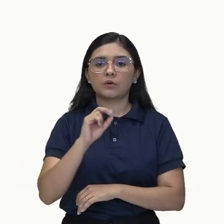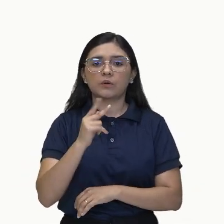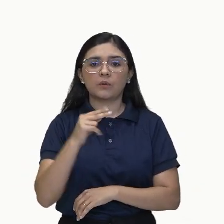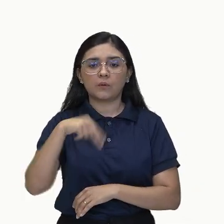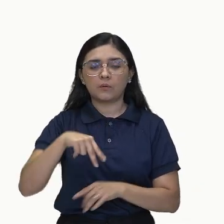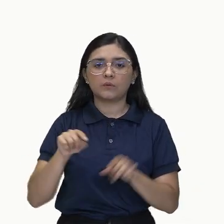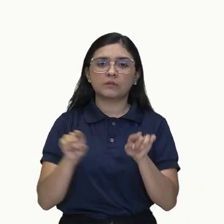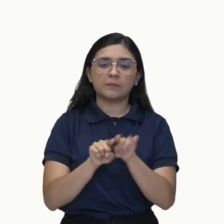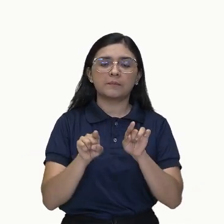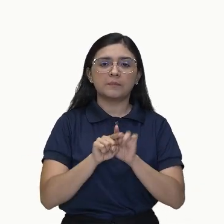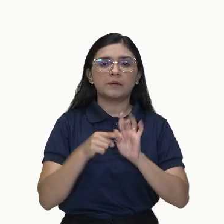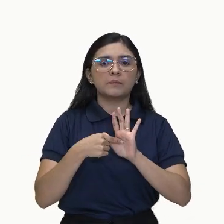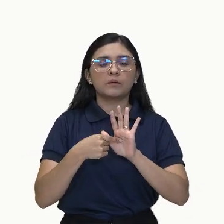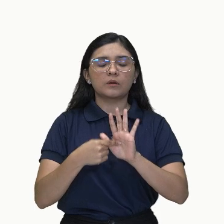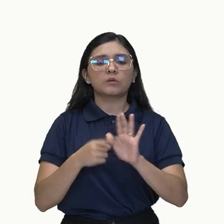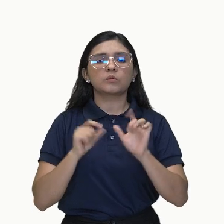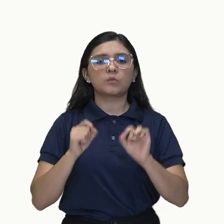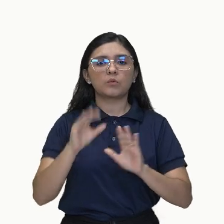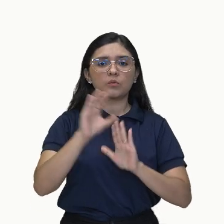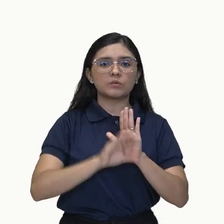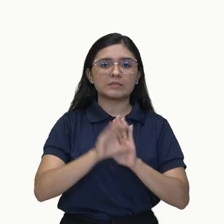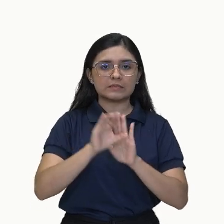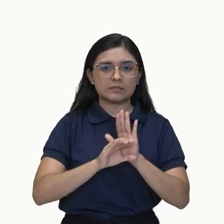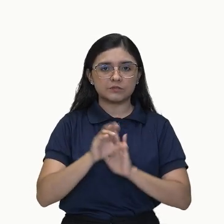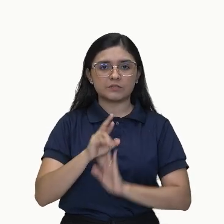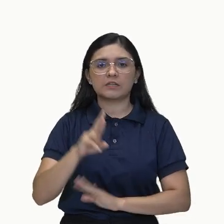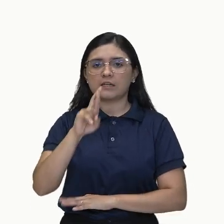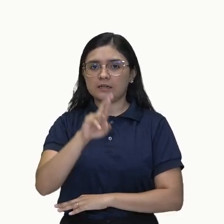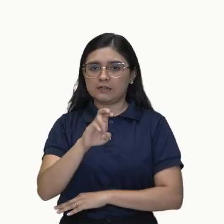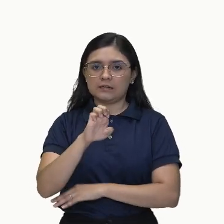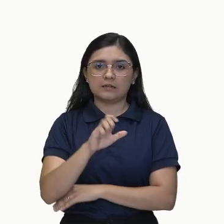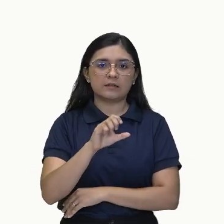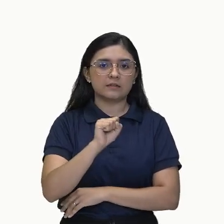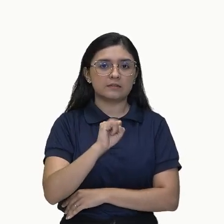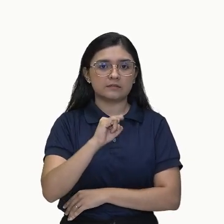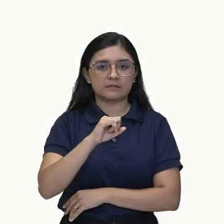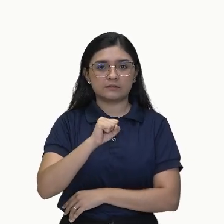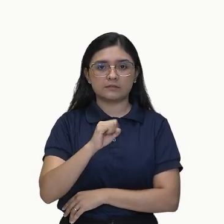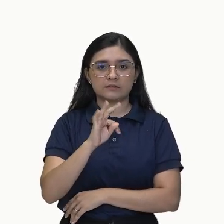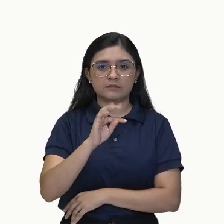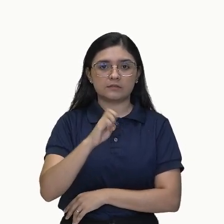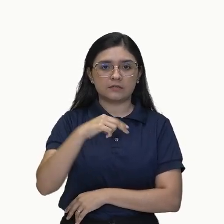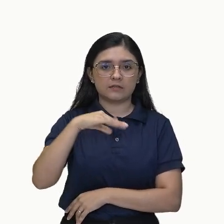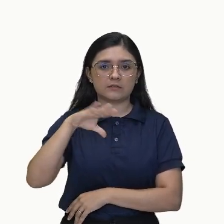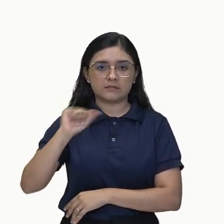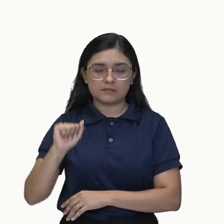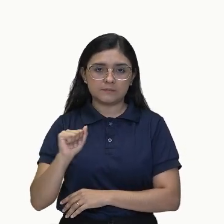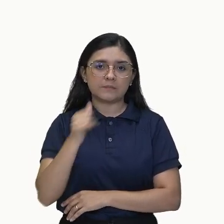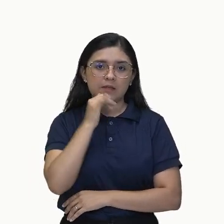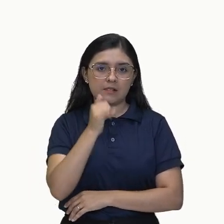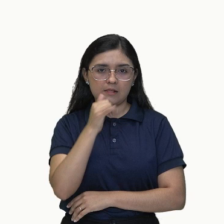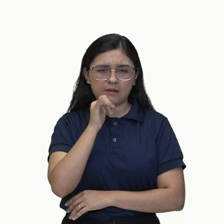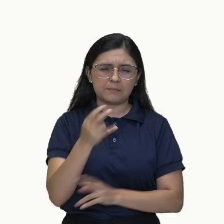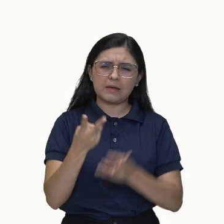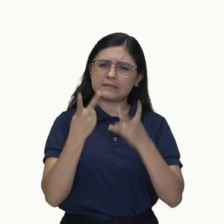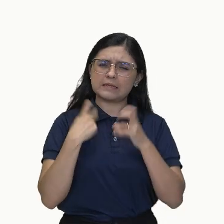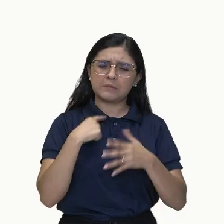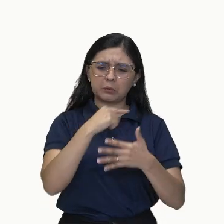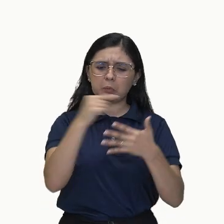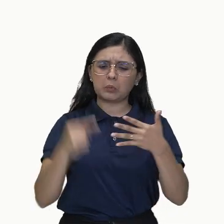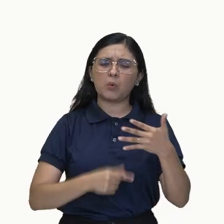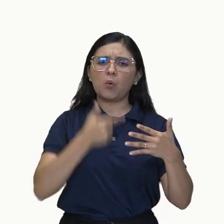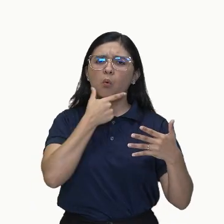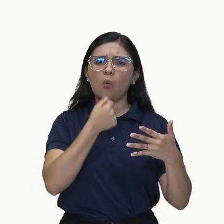de resistência elétrica. E aí você percebe que eu só estou falando aí dos homens, né? Aí você pode